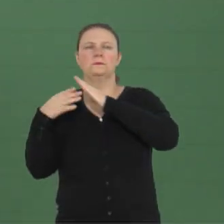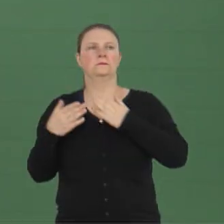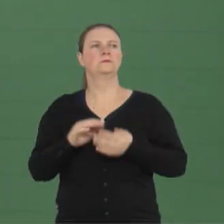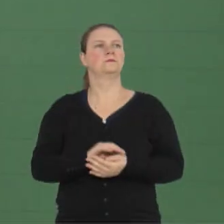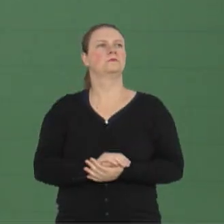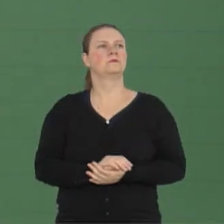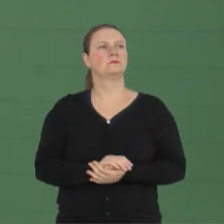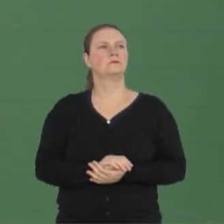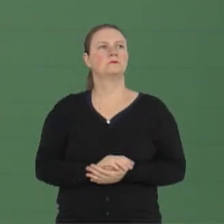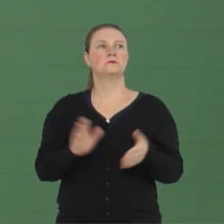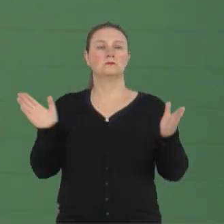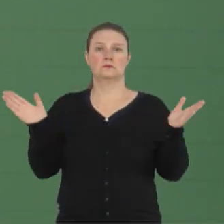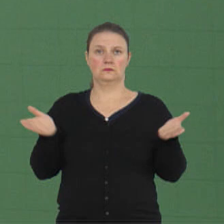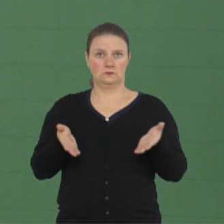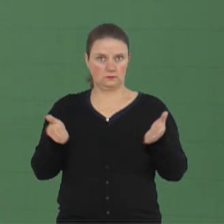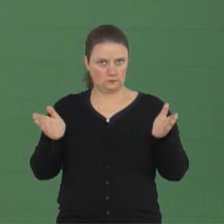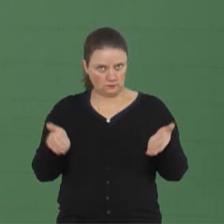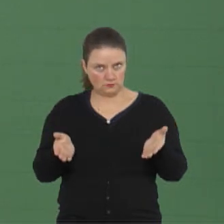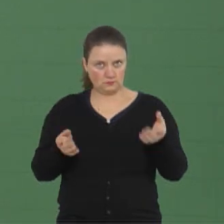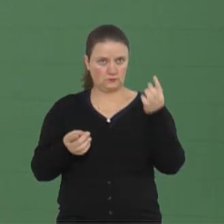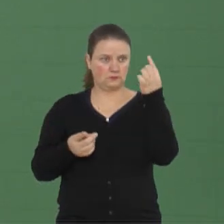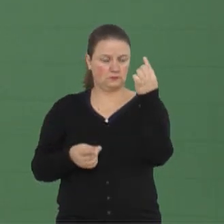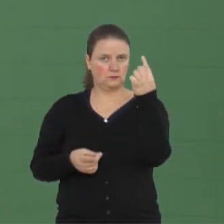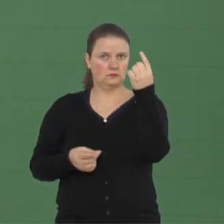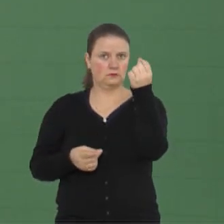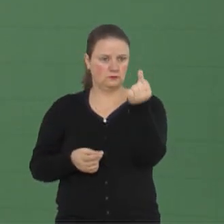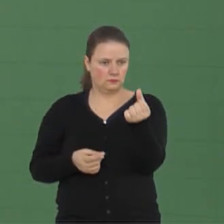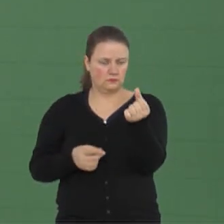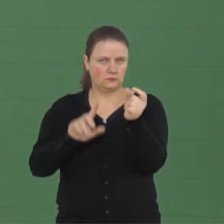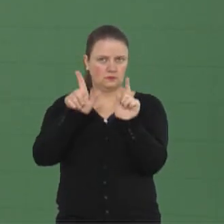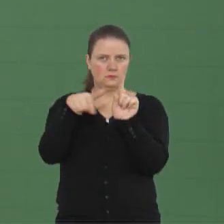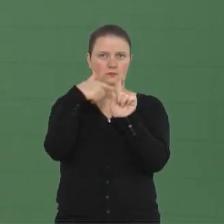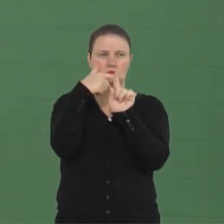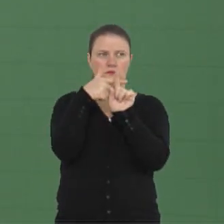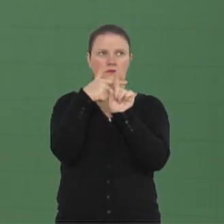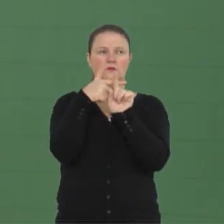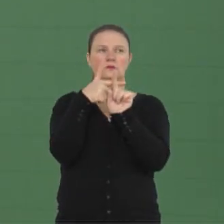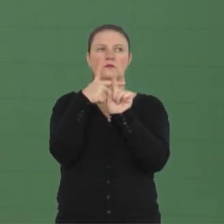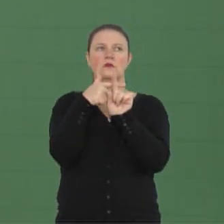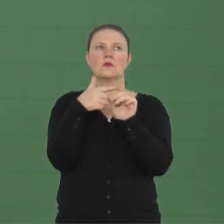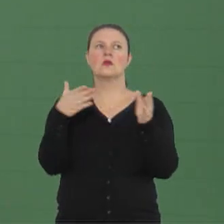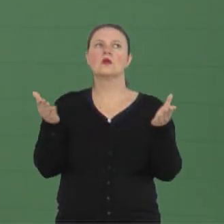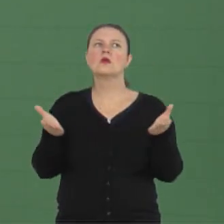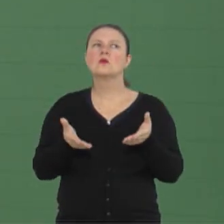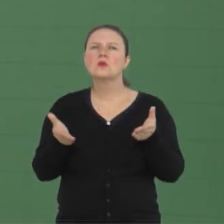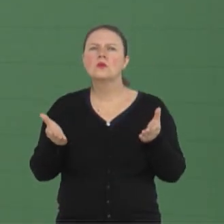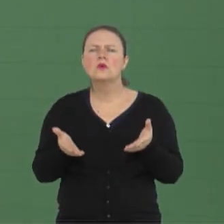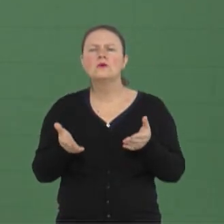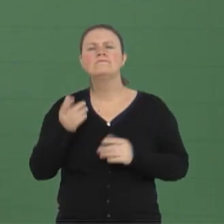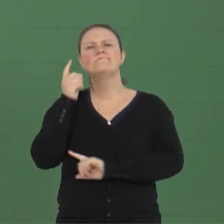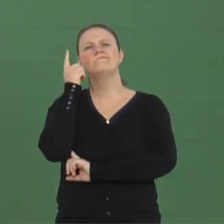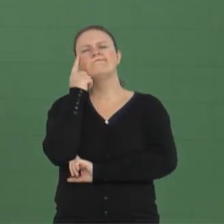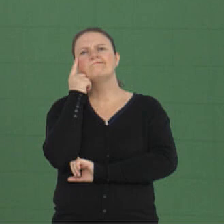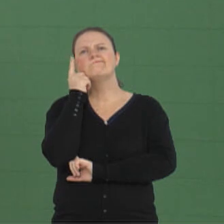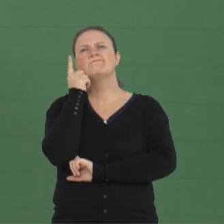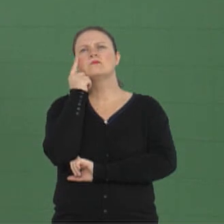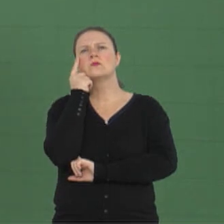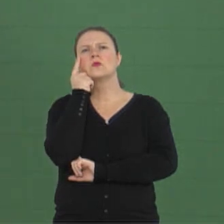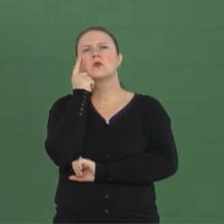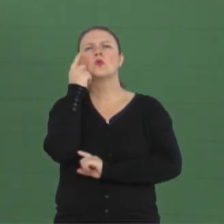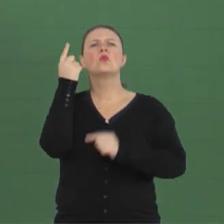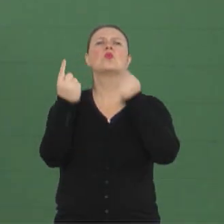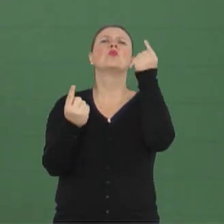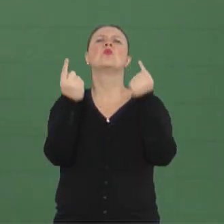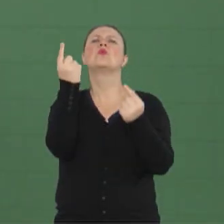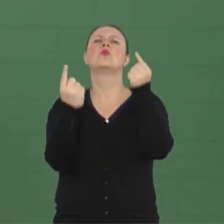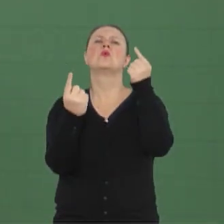lá. Então, 16 mais. Aí, aqui, professor, qual é a